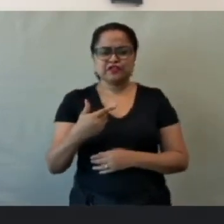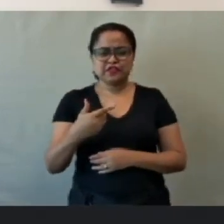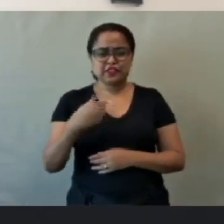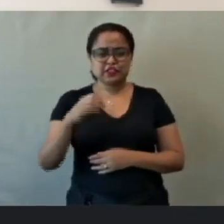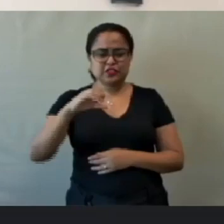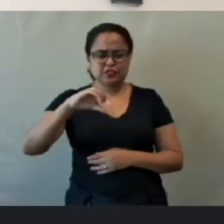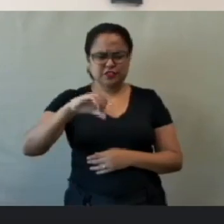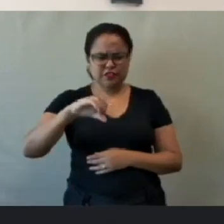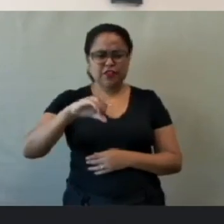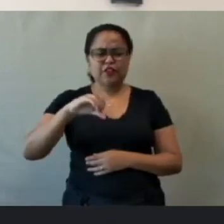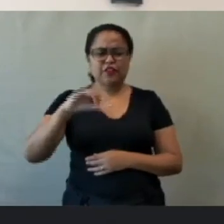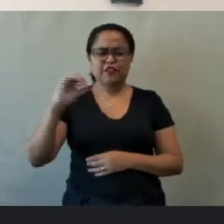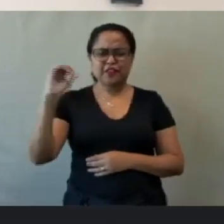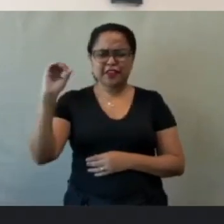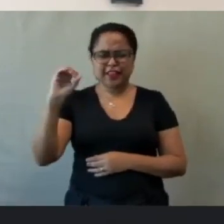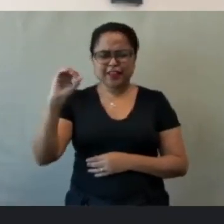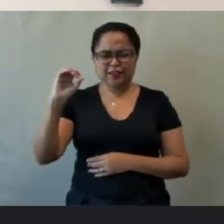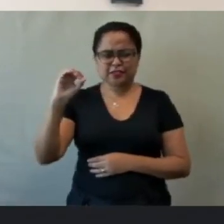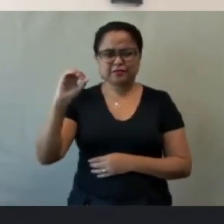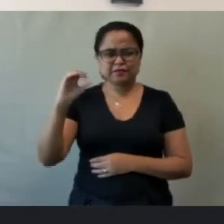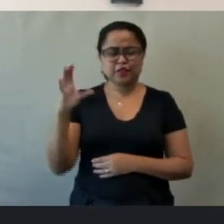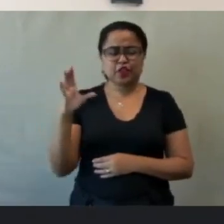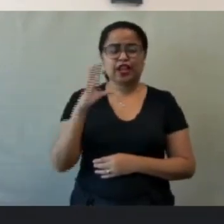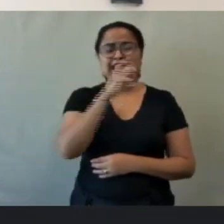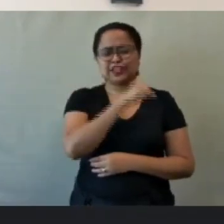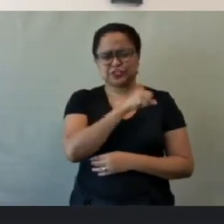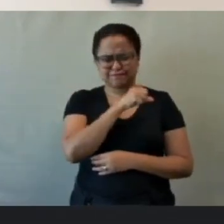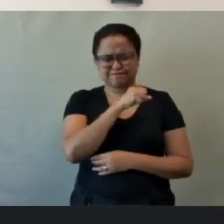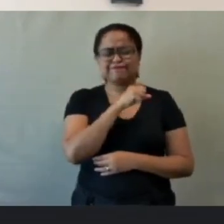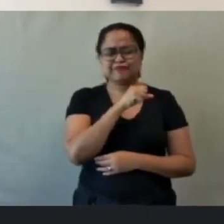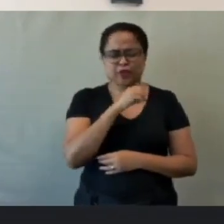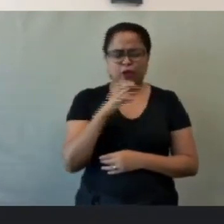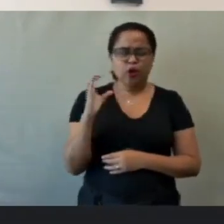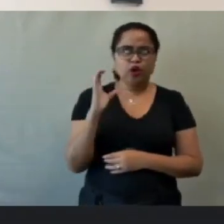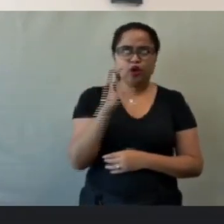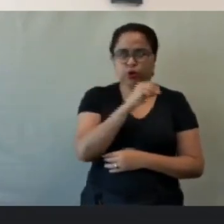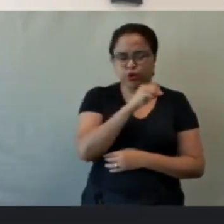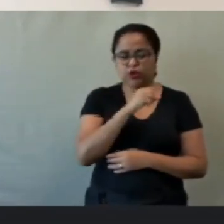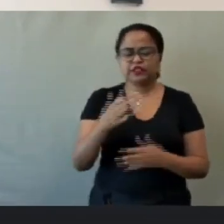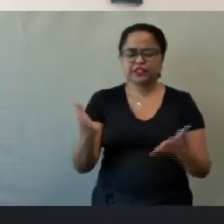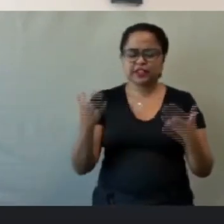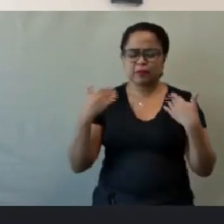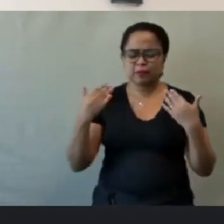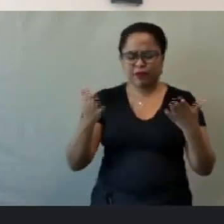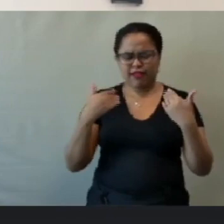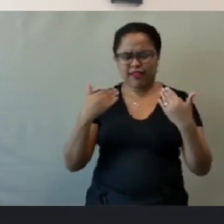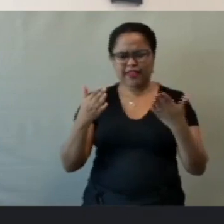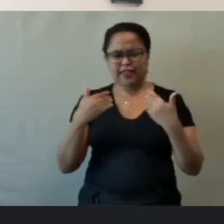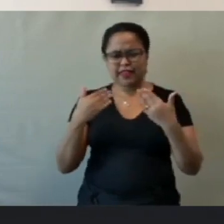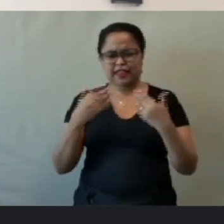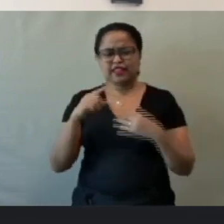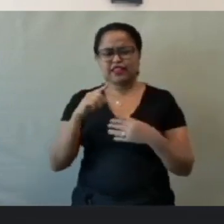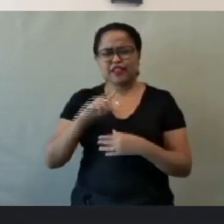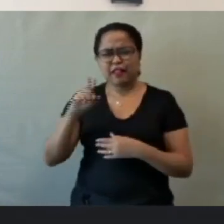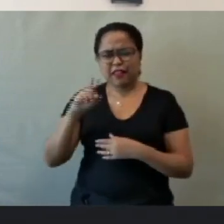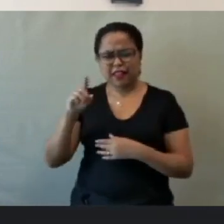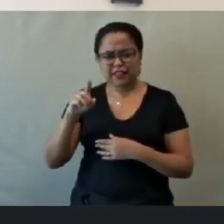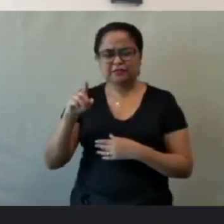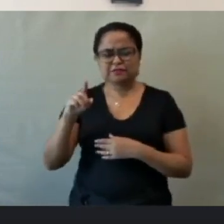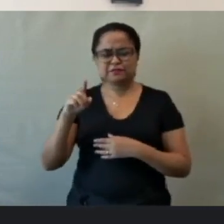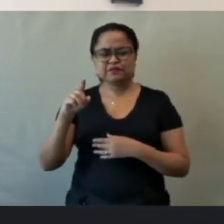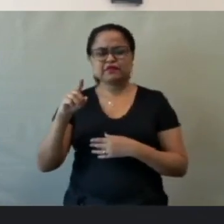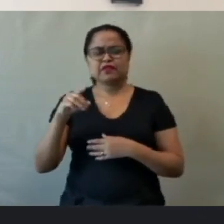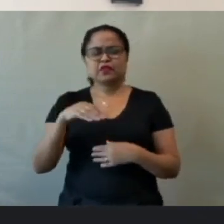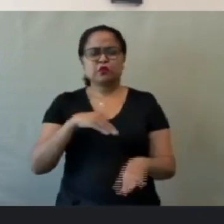o nosso calor lá, o que a gente vive, é extremamente quente, né, Cuiabá, mas tudo isso tem